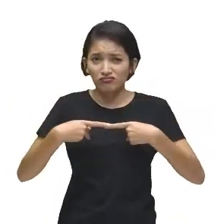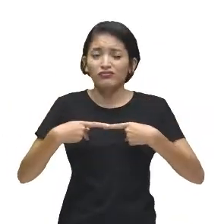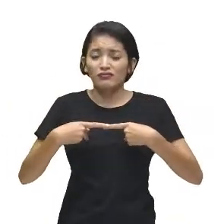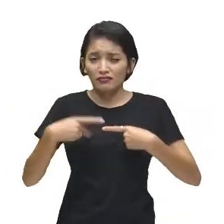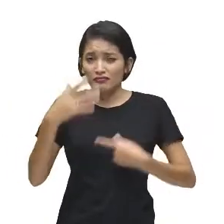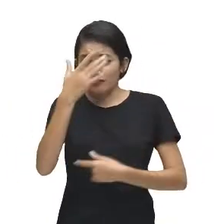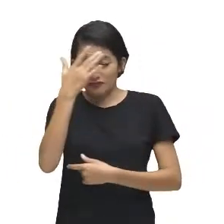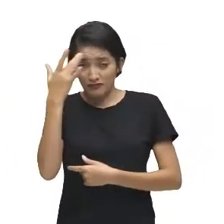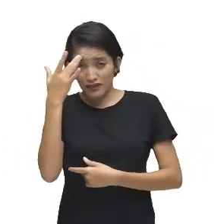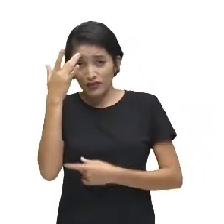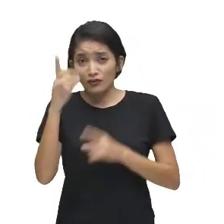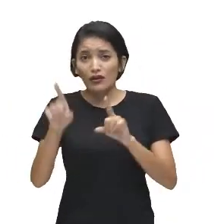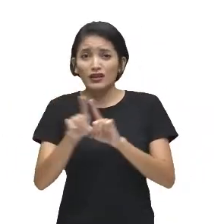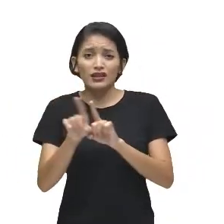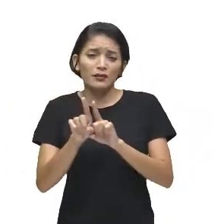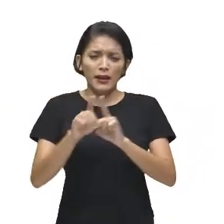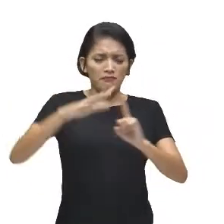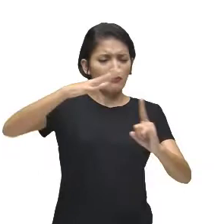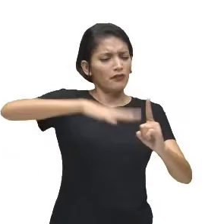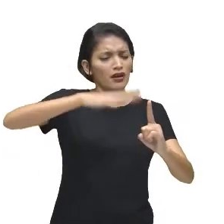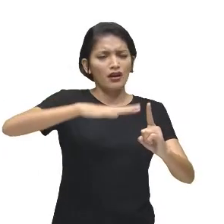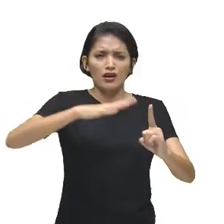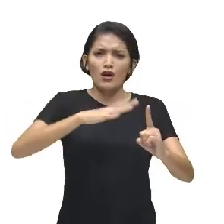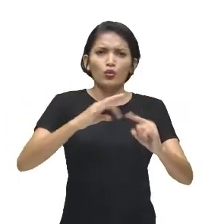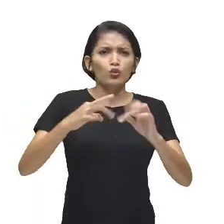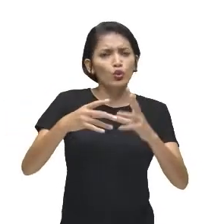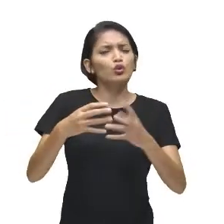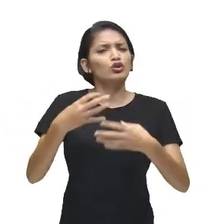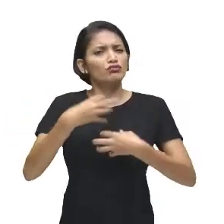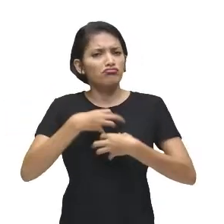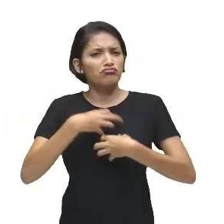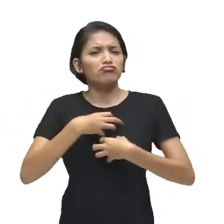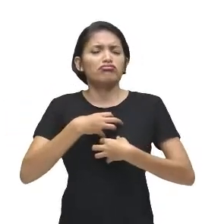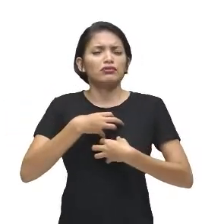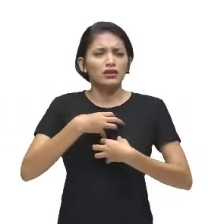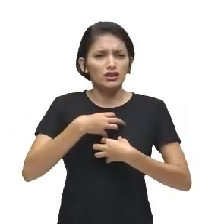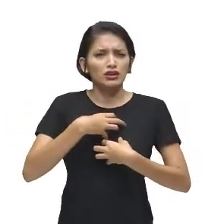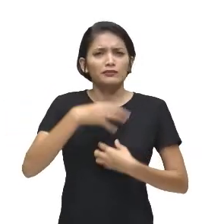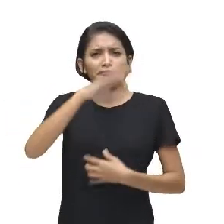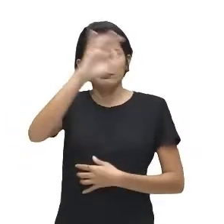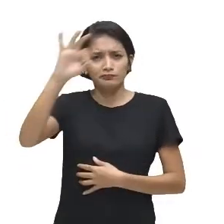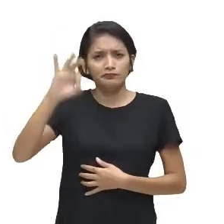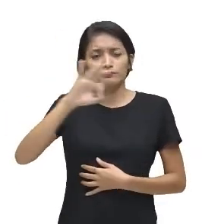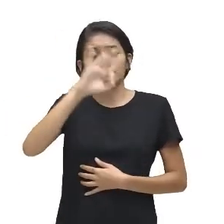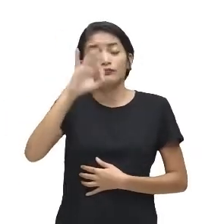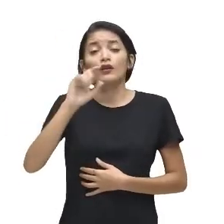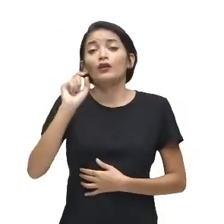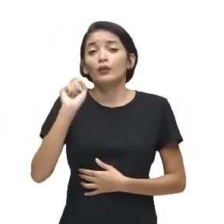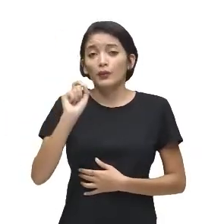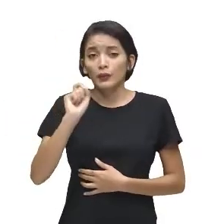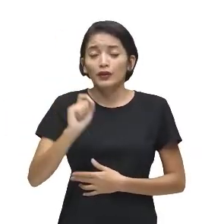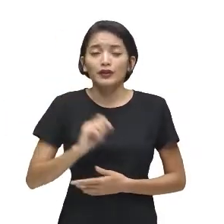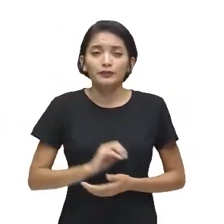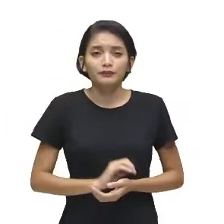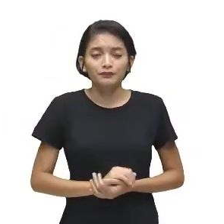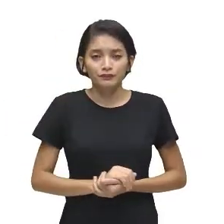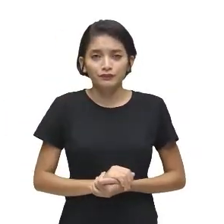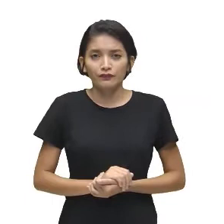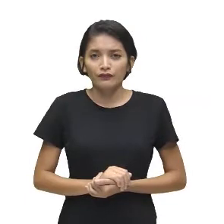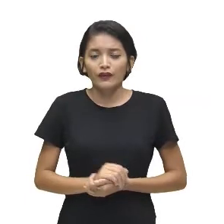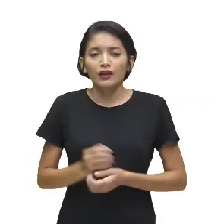que é considerado sagrado, a segunda ideia que eu quero que você tenha é que é um